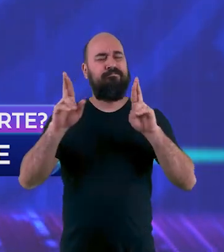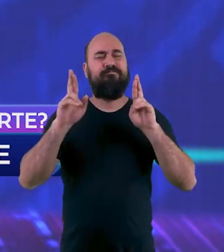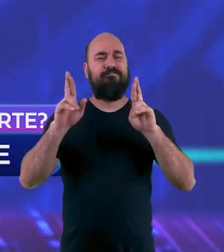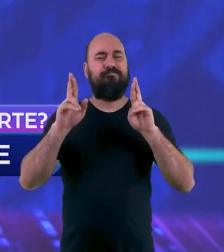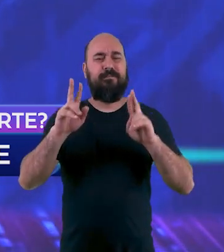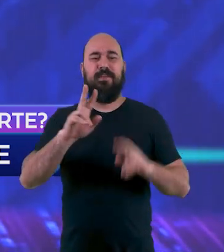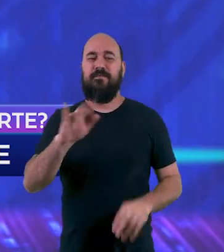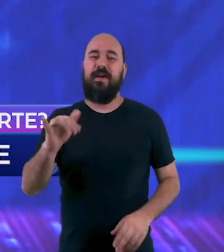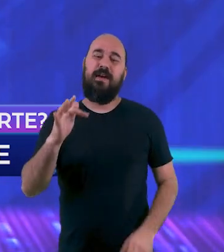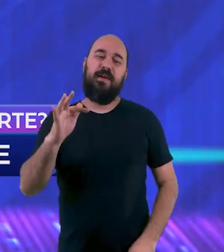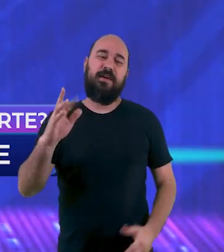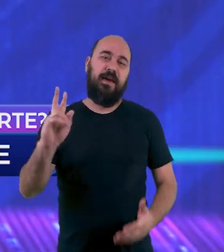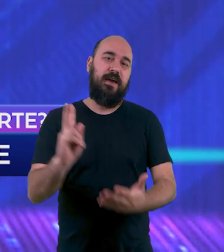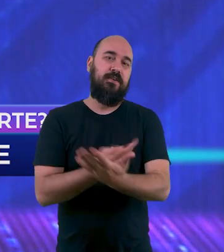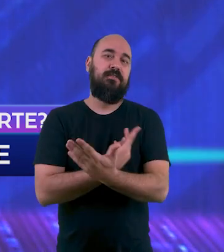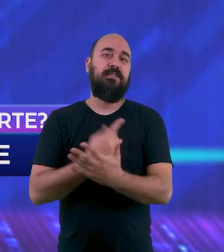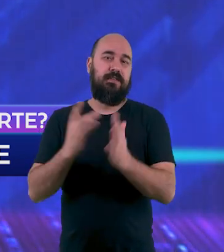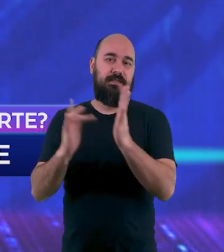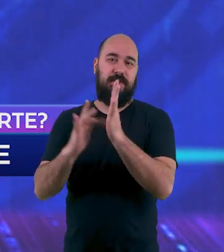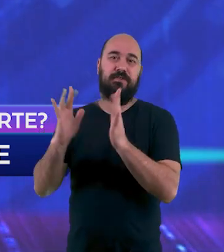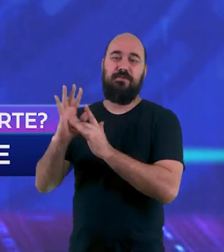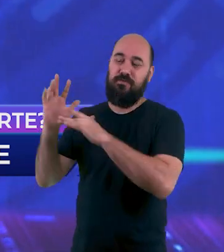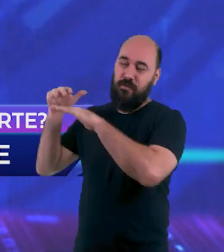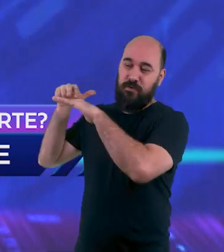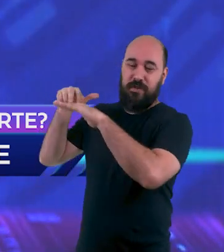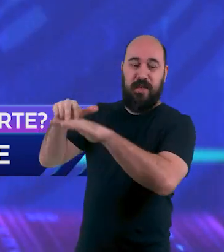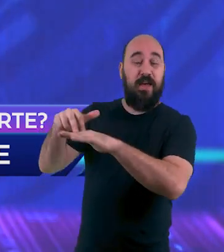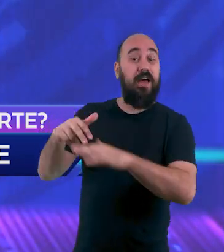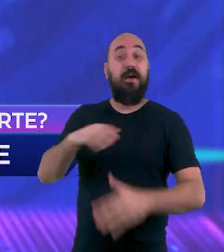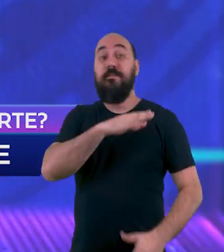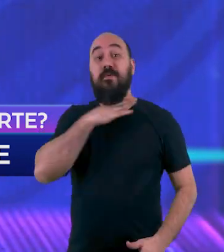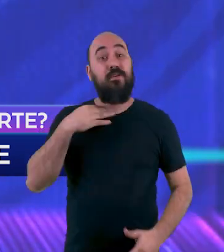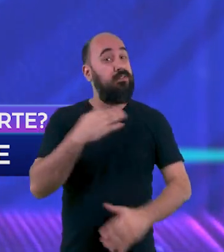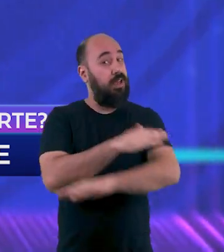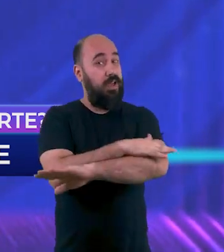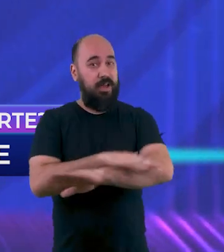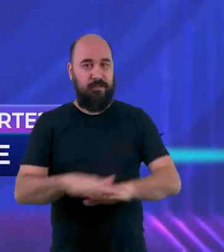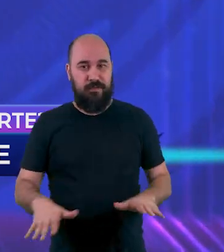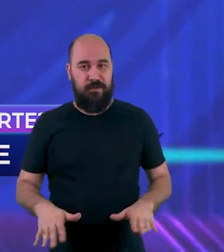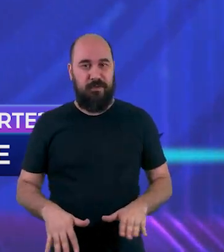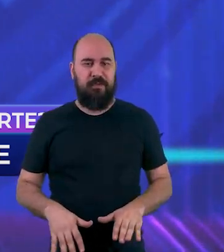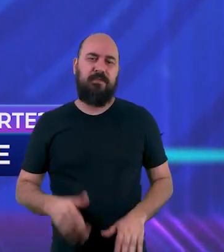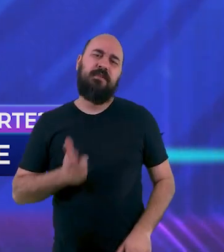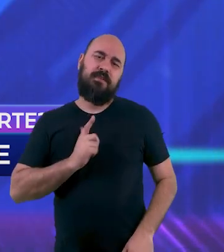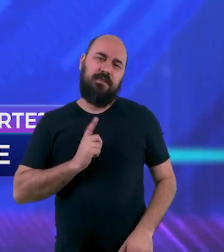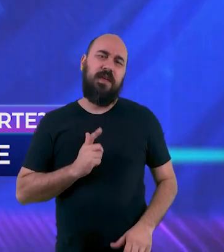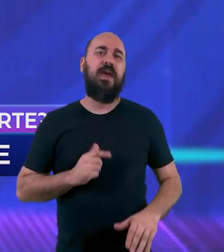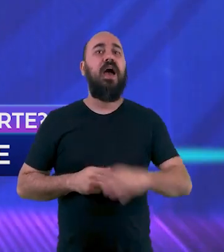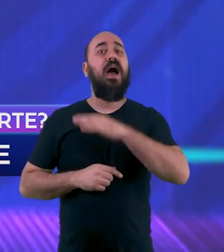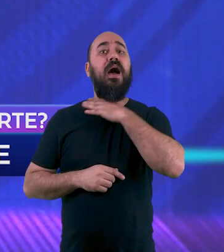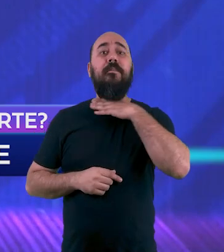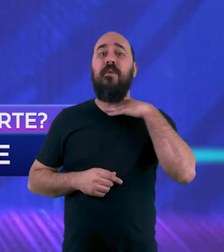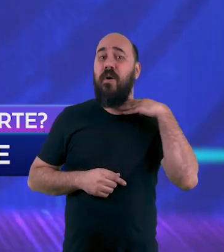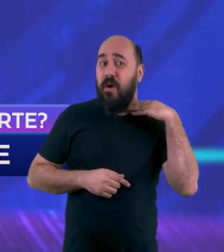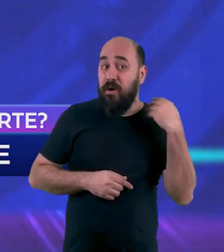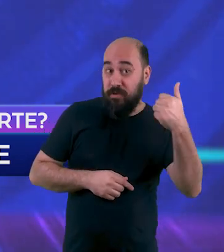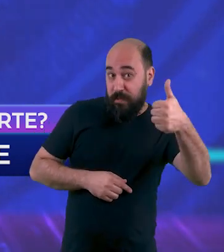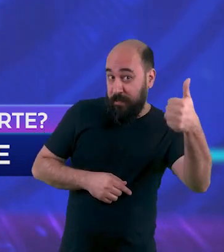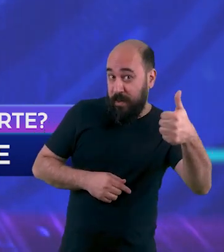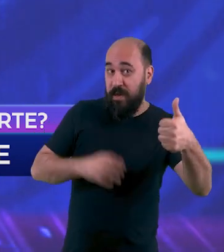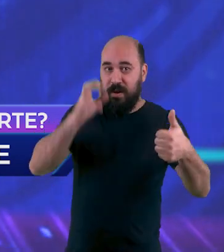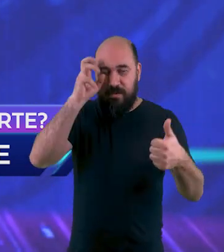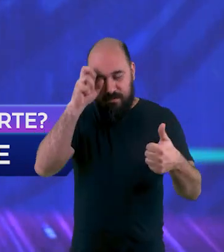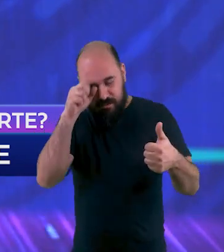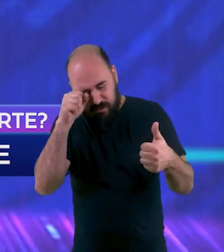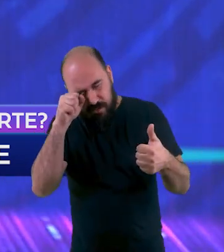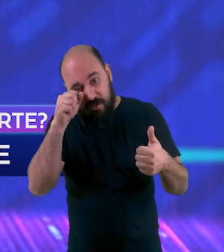que acontecerá quando Jesus Cristo voltar. Existem 2 mortes. A primeira morte, que é a morte como um sono. E a segunda